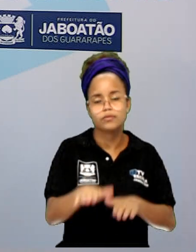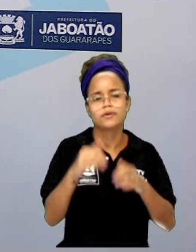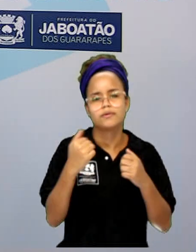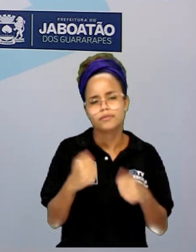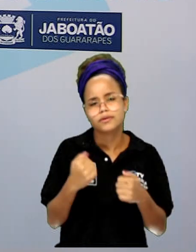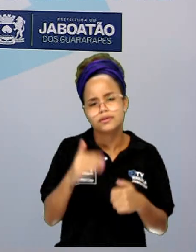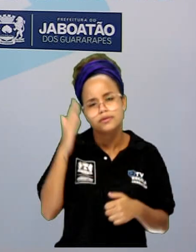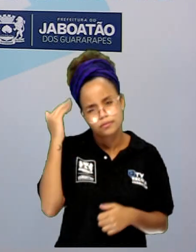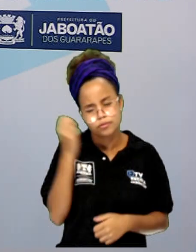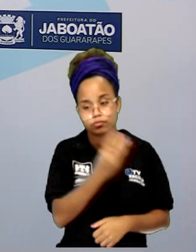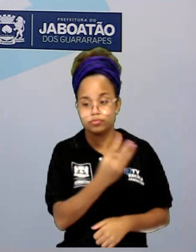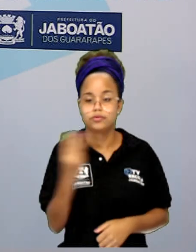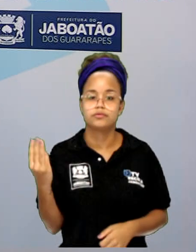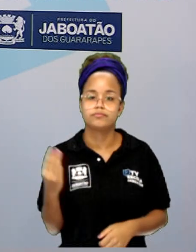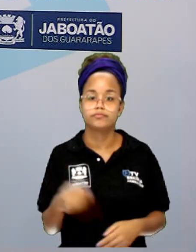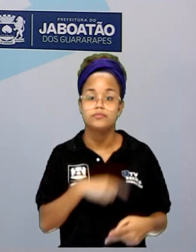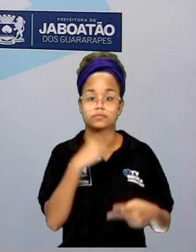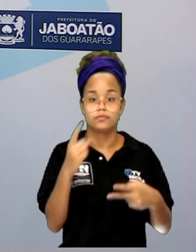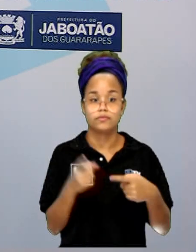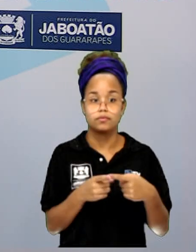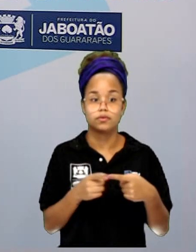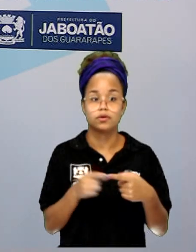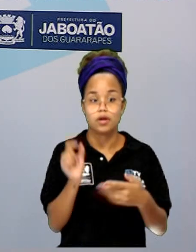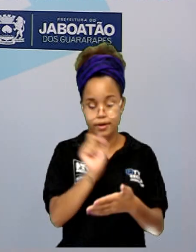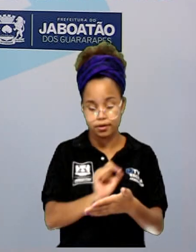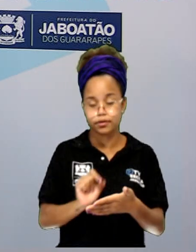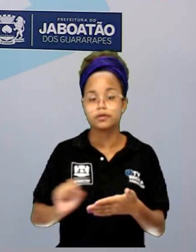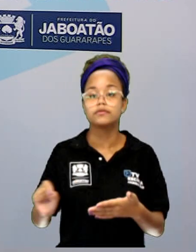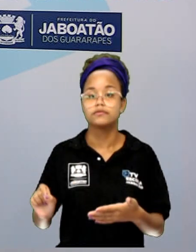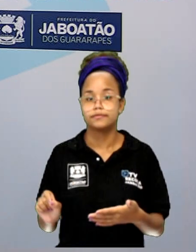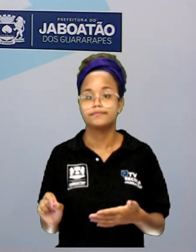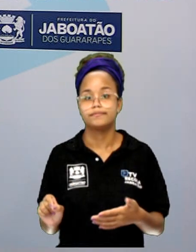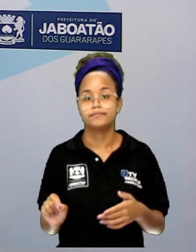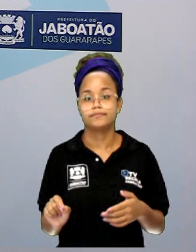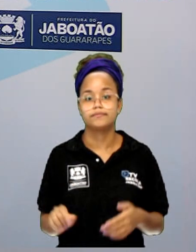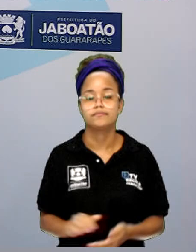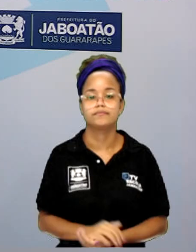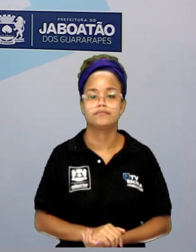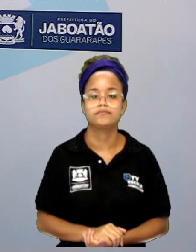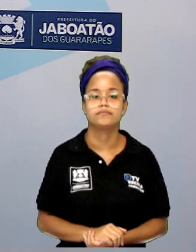3 passos. O primeiro passo é você escrever essa equação, certo? A gente está